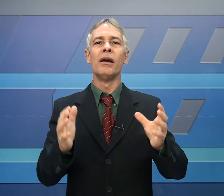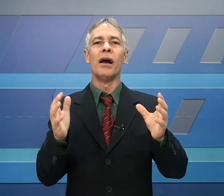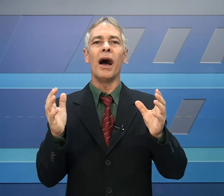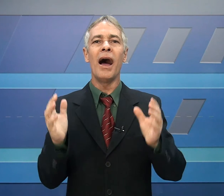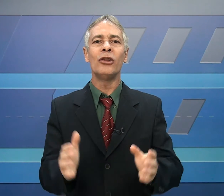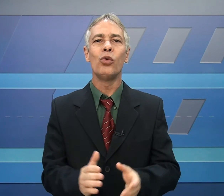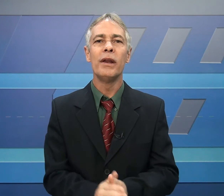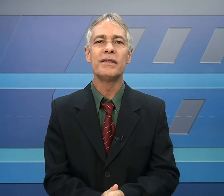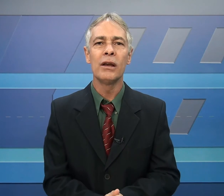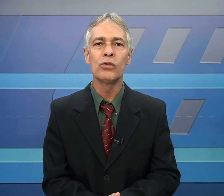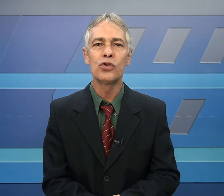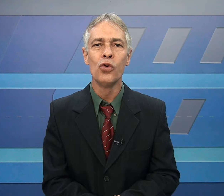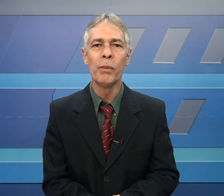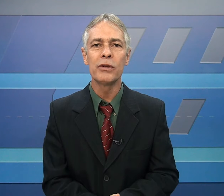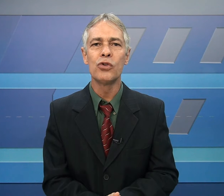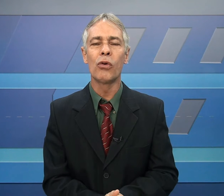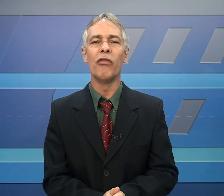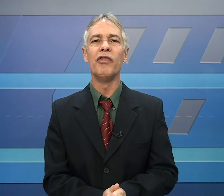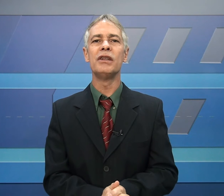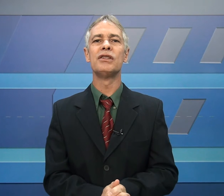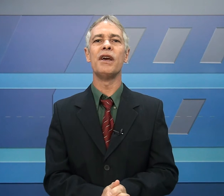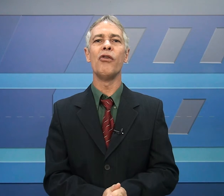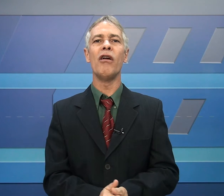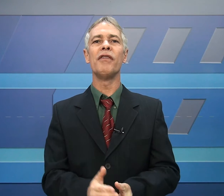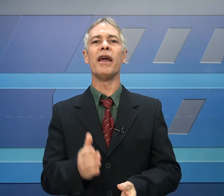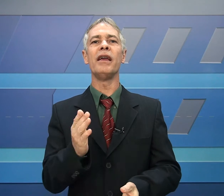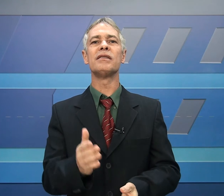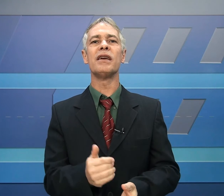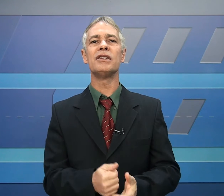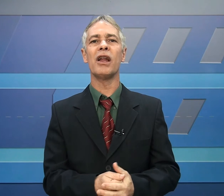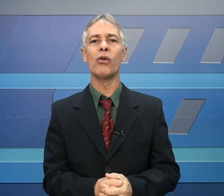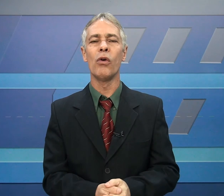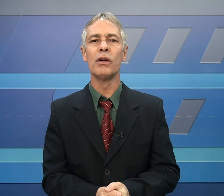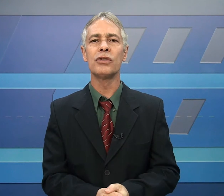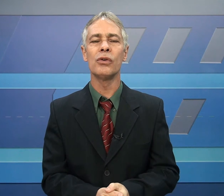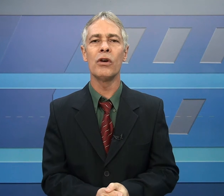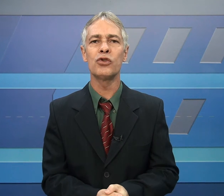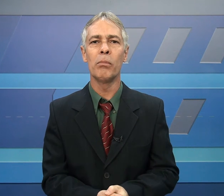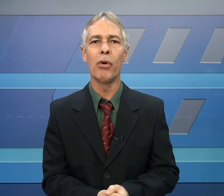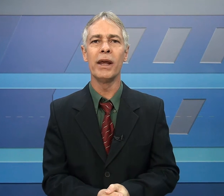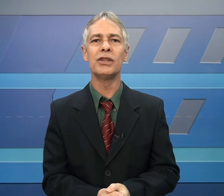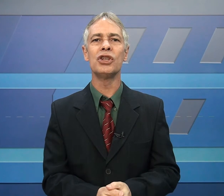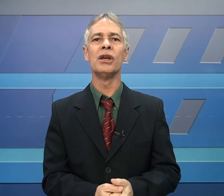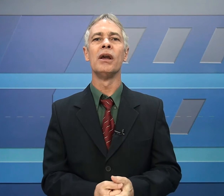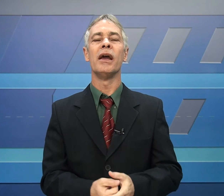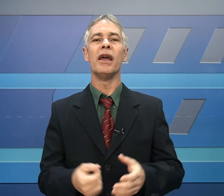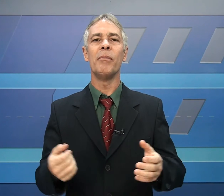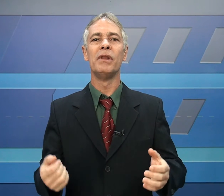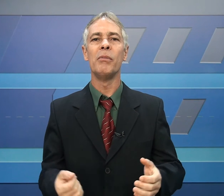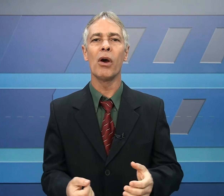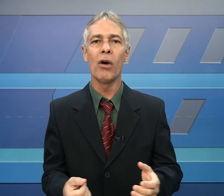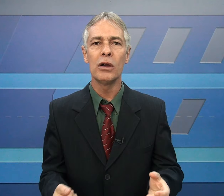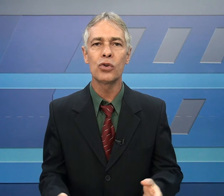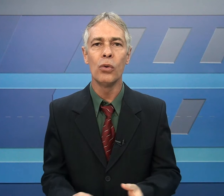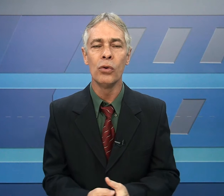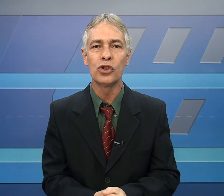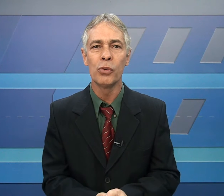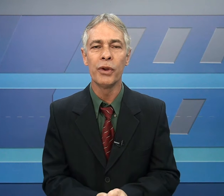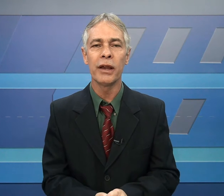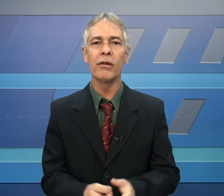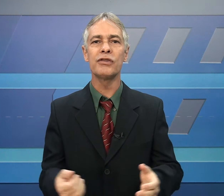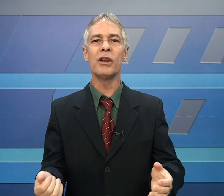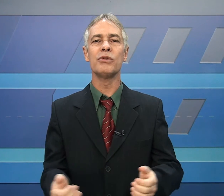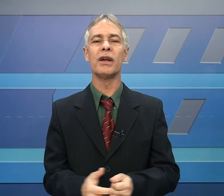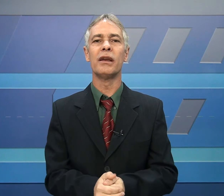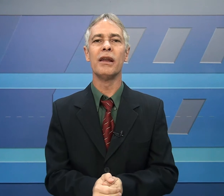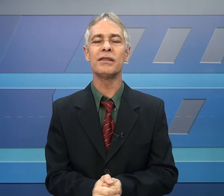matéria, atualizando os números do Covid-19 em Sete Lagoas, nosso boletim epidemiológico, o último,